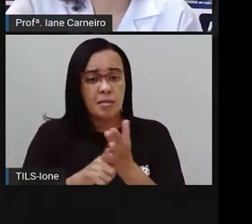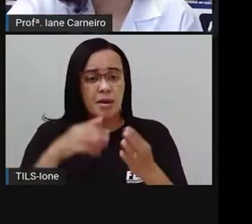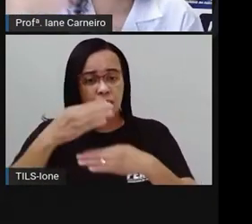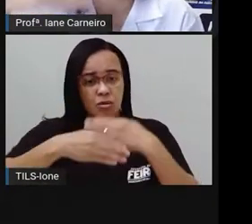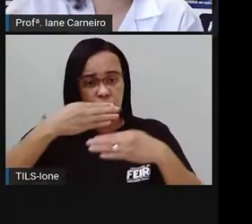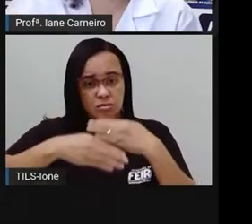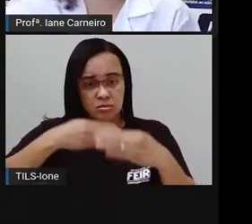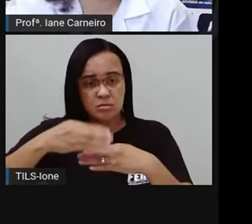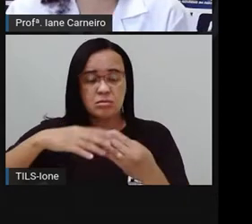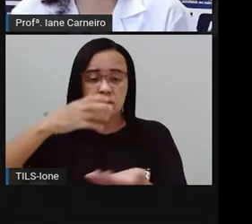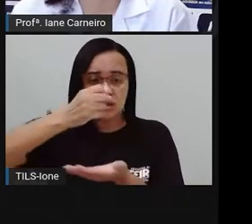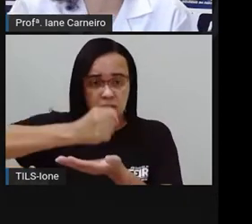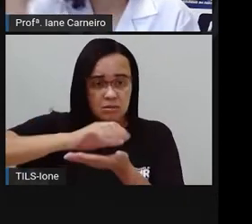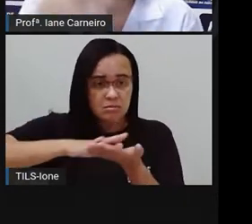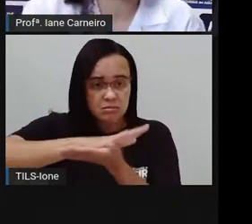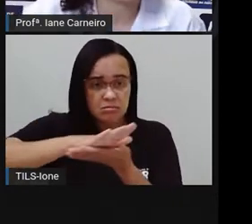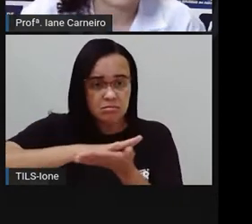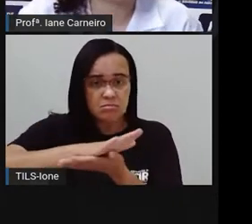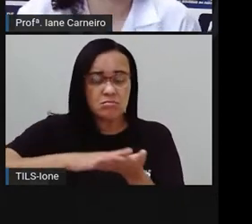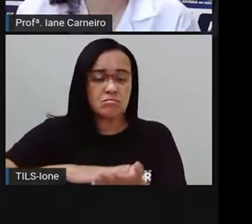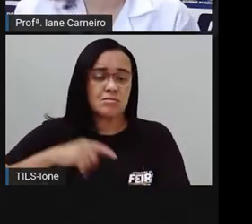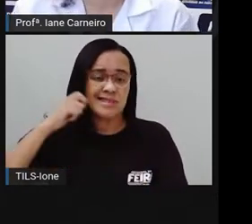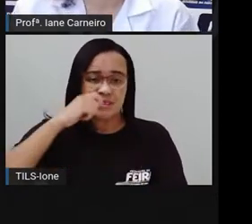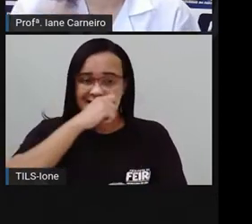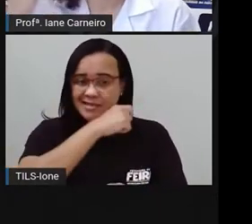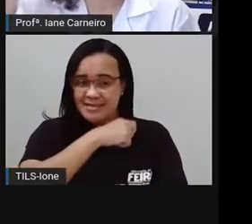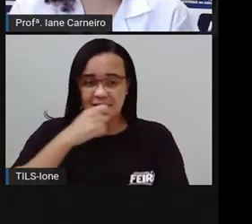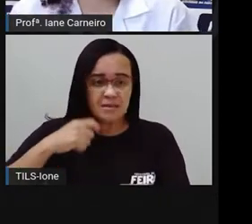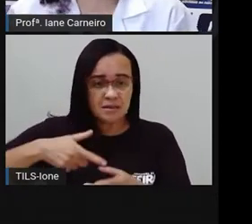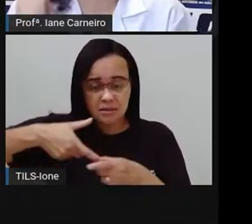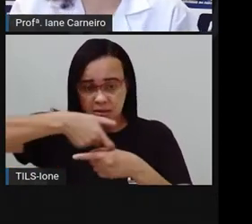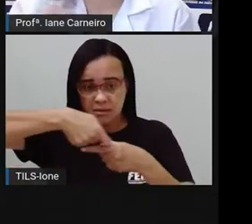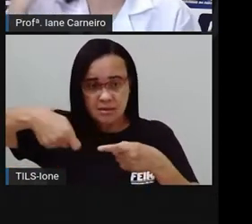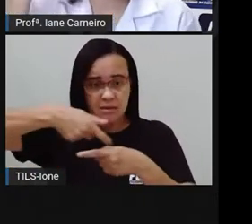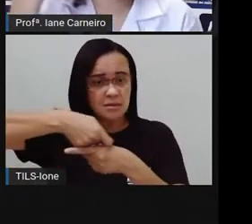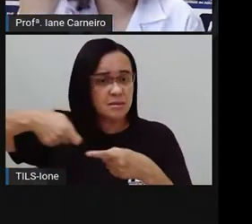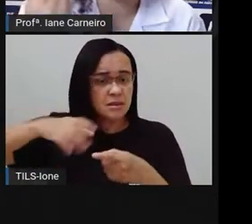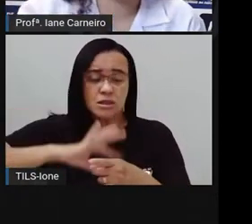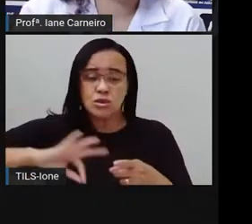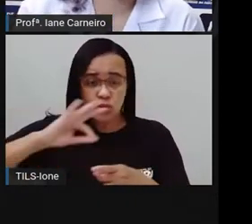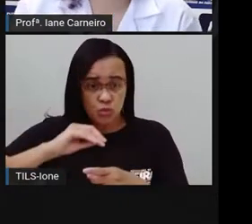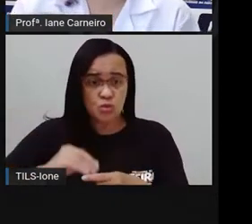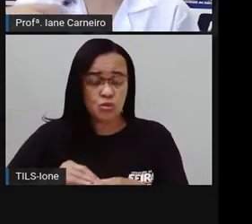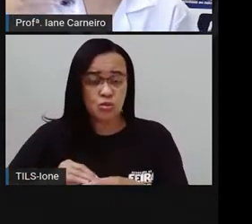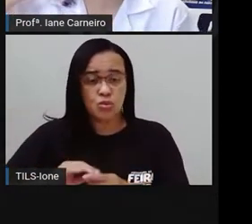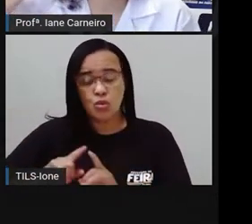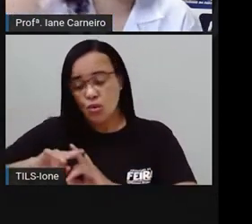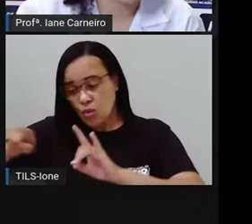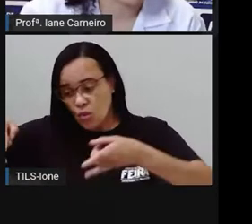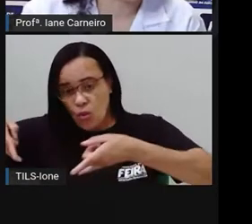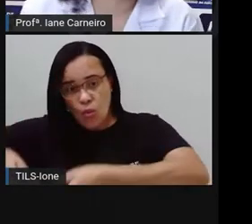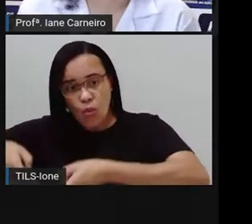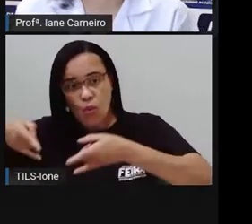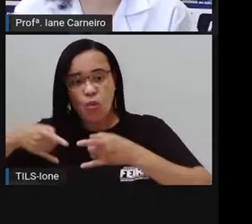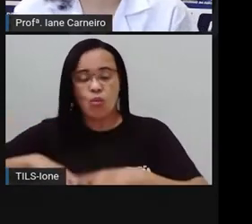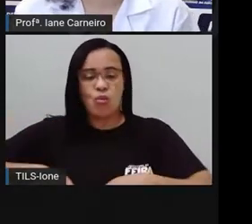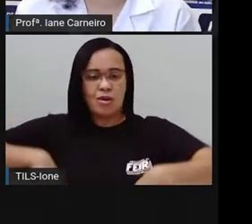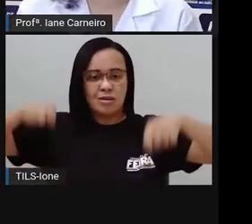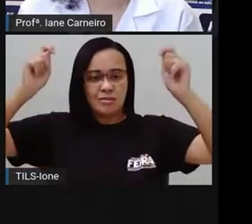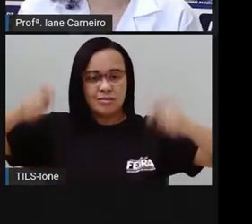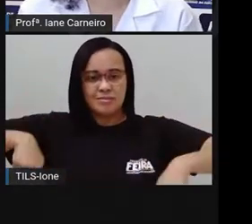sabonete, shampoo, escova de dente, creme dental, né? No quarto, almofada, lençol,